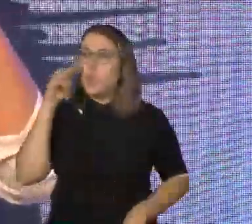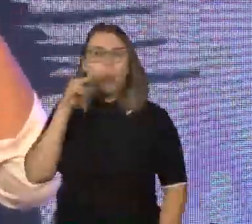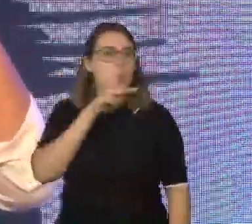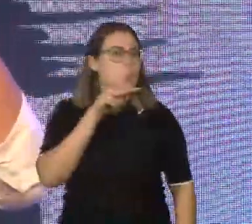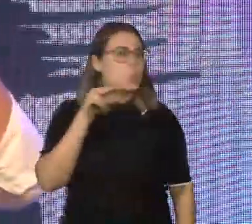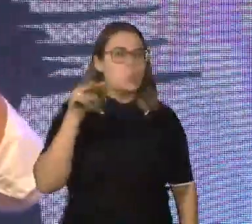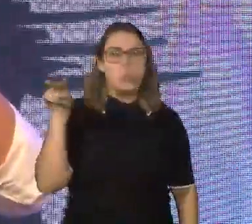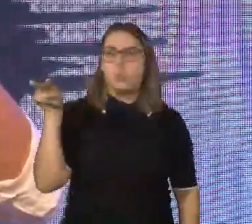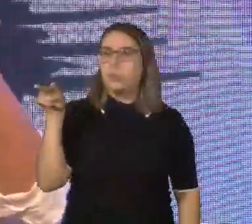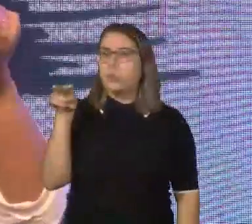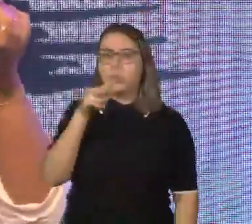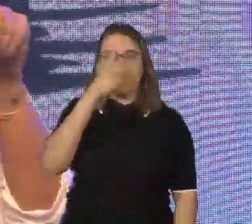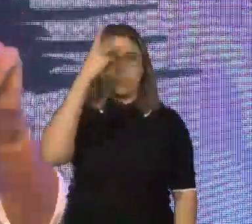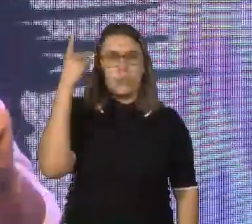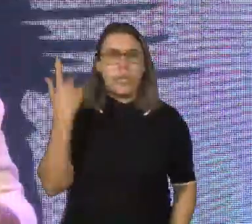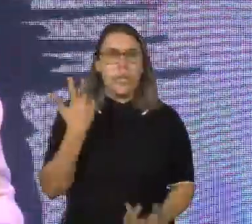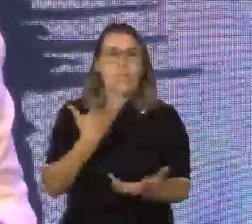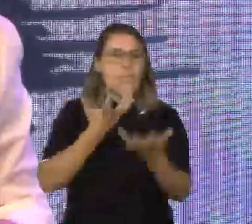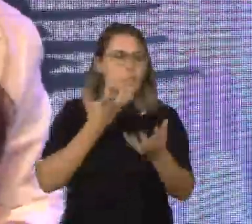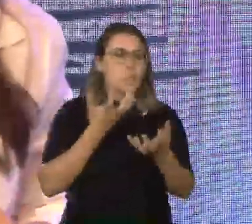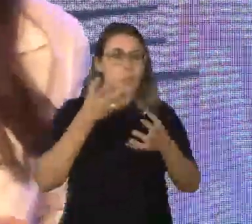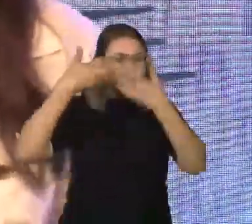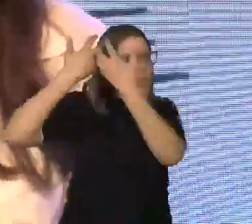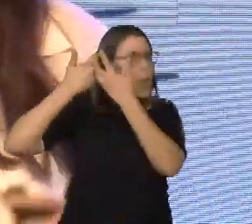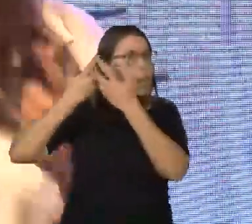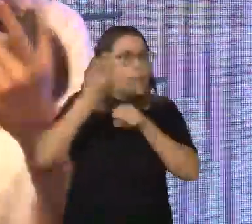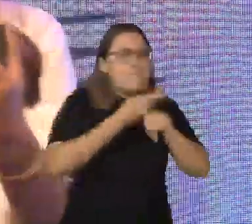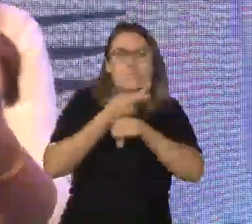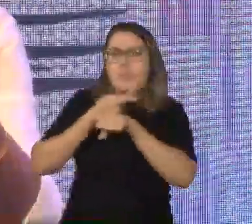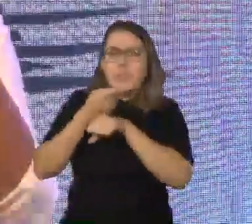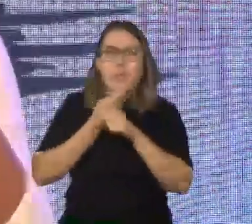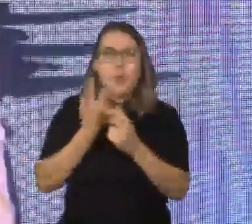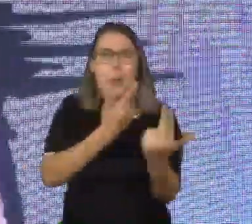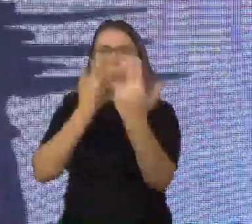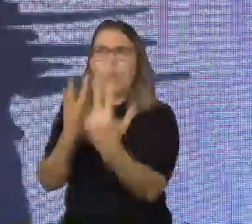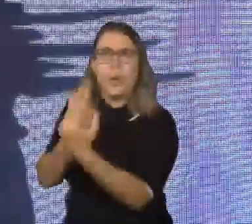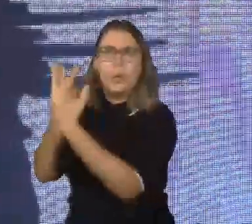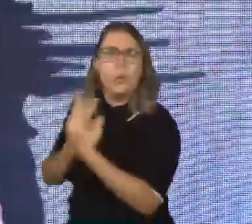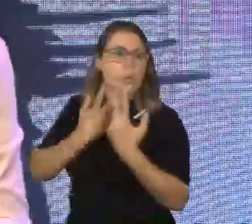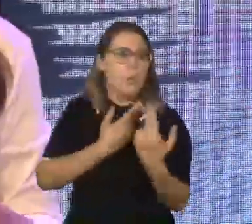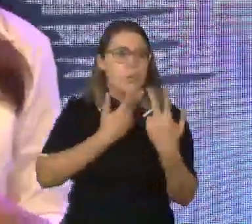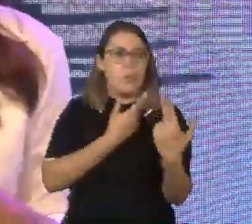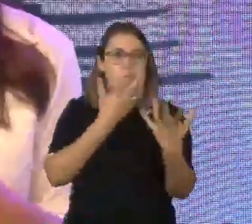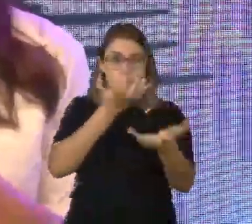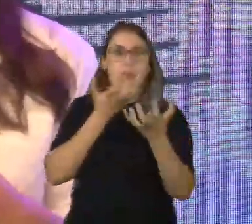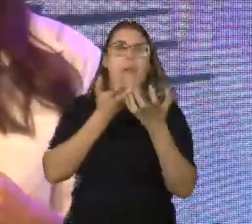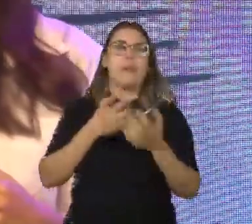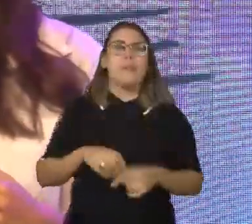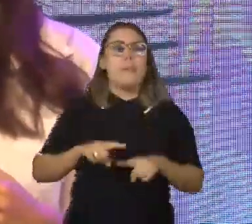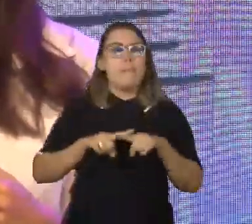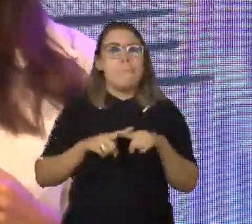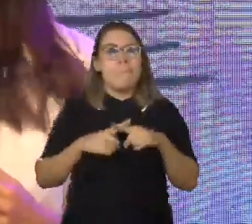e o nosso cérebro está ali, ó, rapidinho, escaneando as pessoas que são parecidas com a gente. E aí